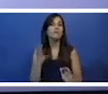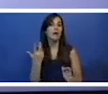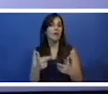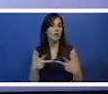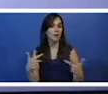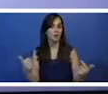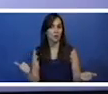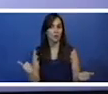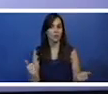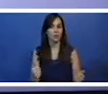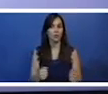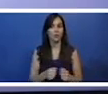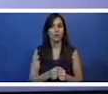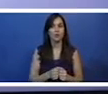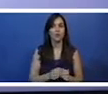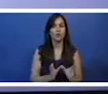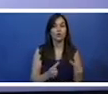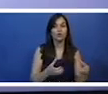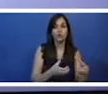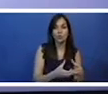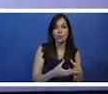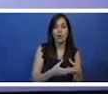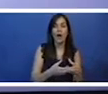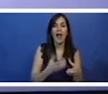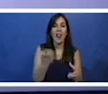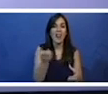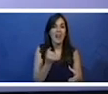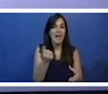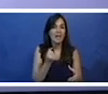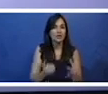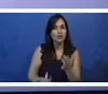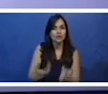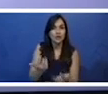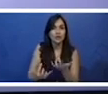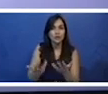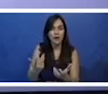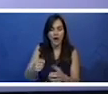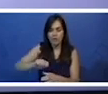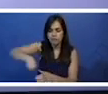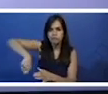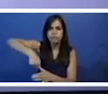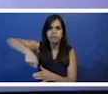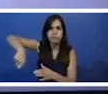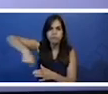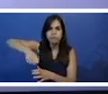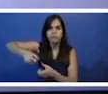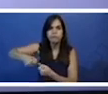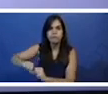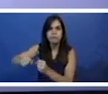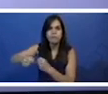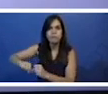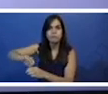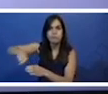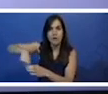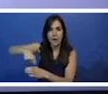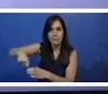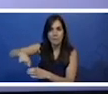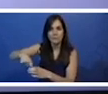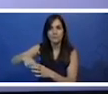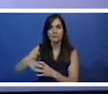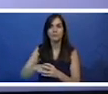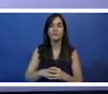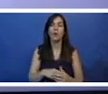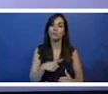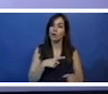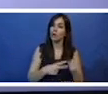junte leite fervendo a massa. Então, eu tenho aí um verbo, que é o ferver.